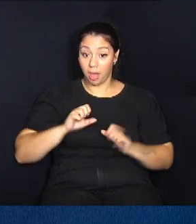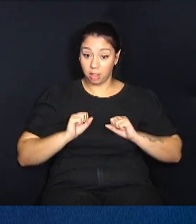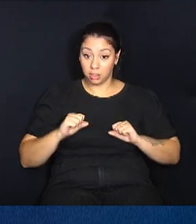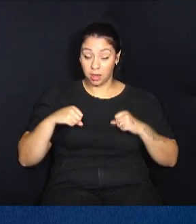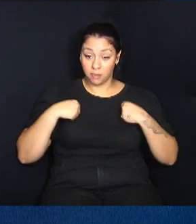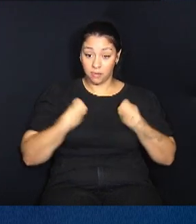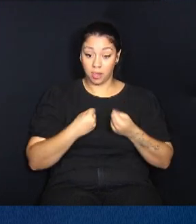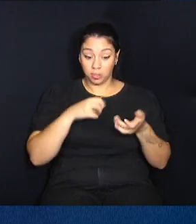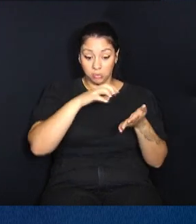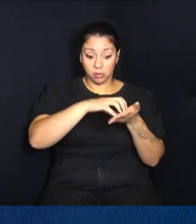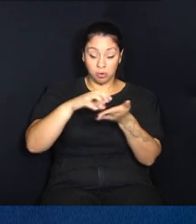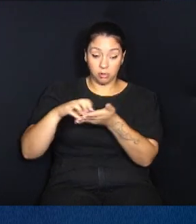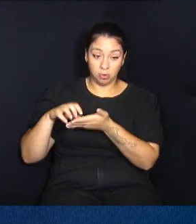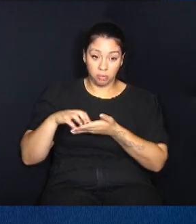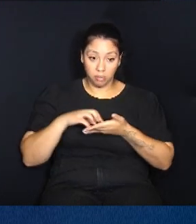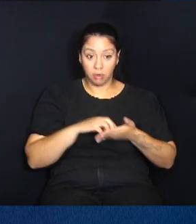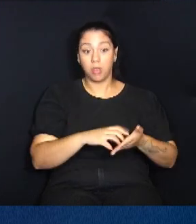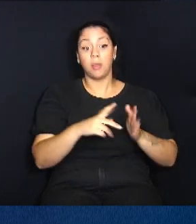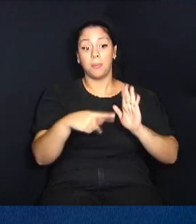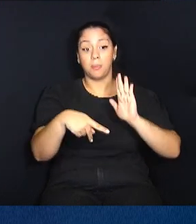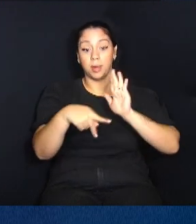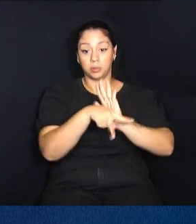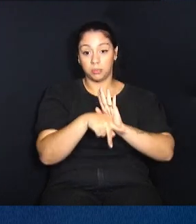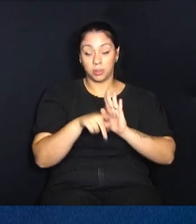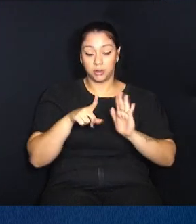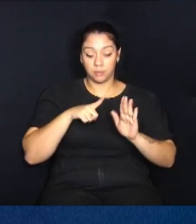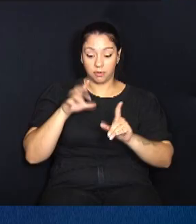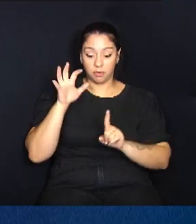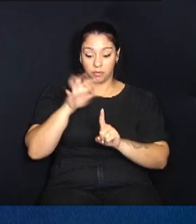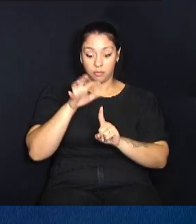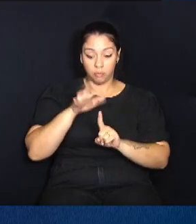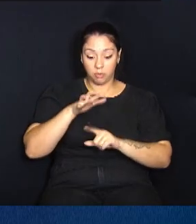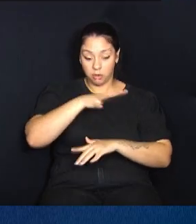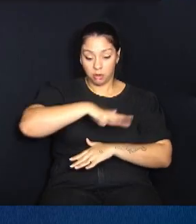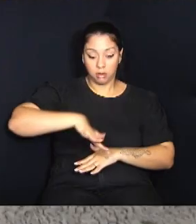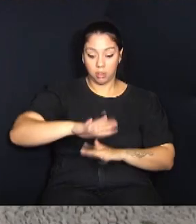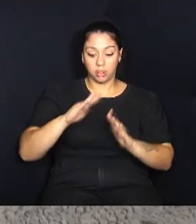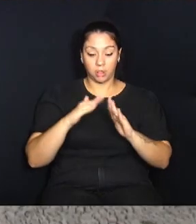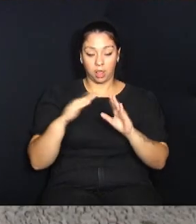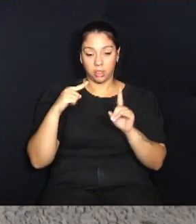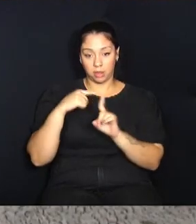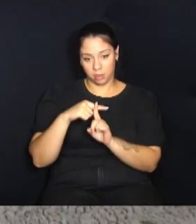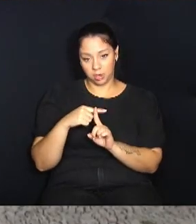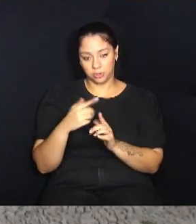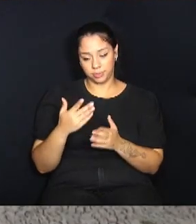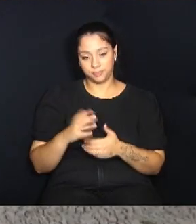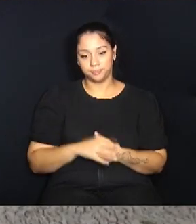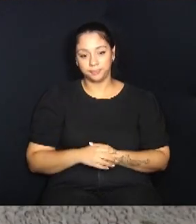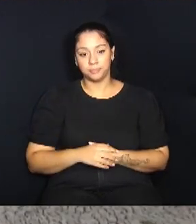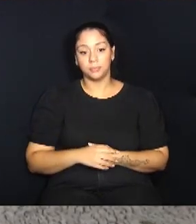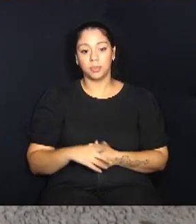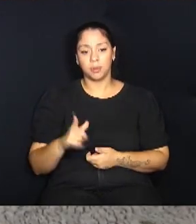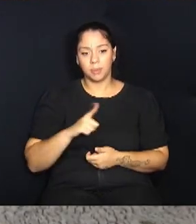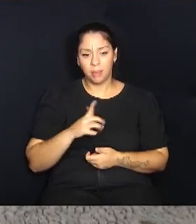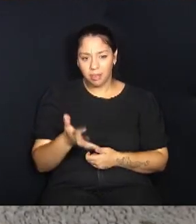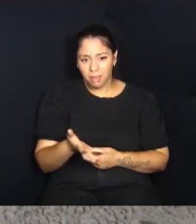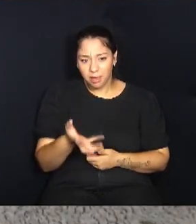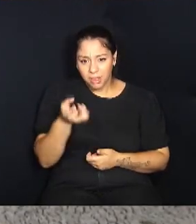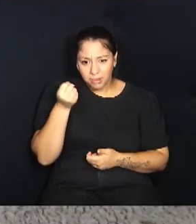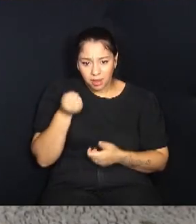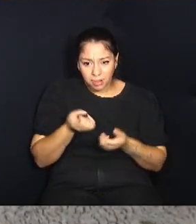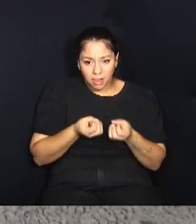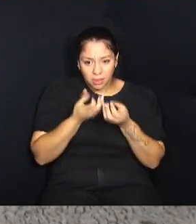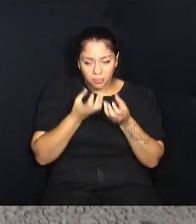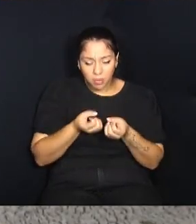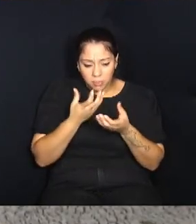Campinas, sobre as intervenções no sítio das fundações da antiga igreja. Para ela, resgatar essas informações é